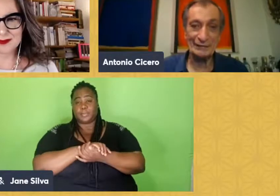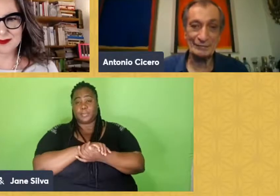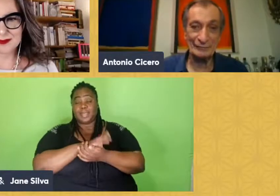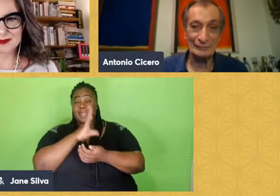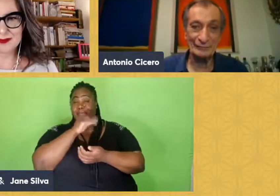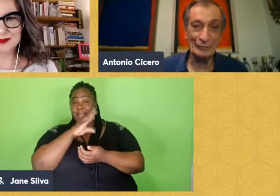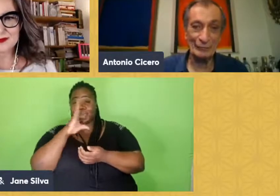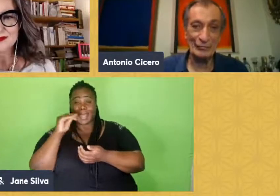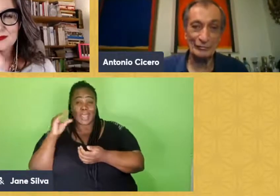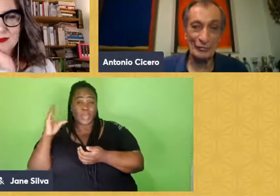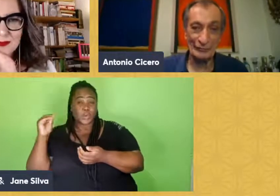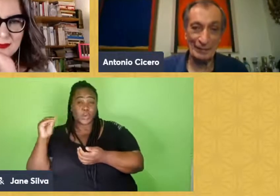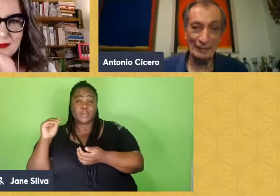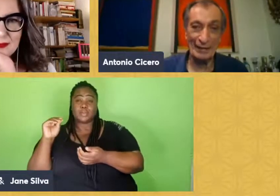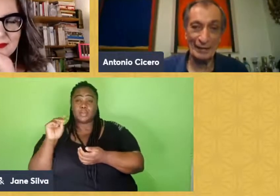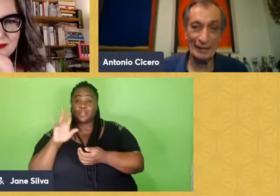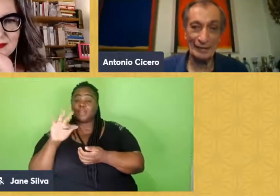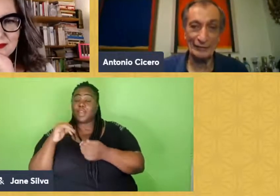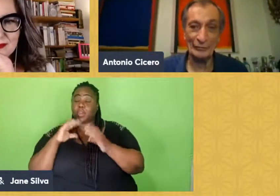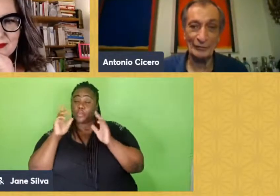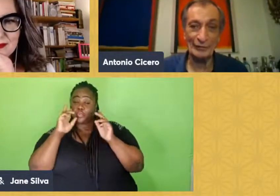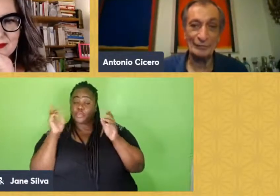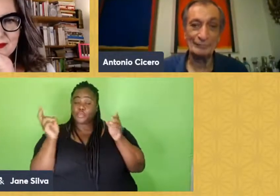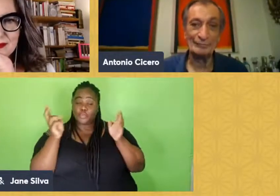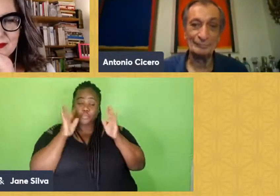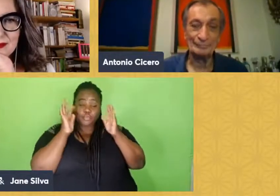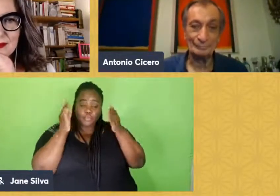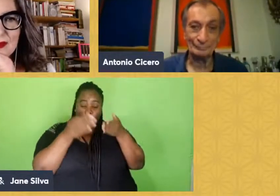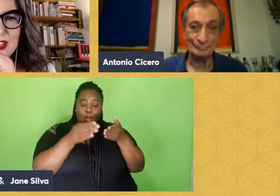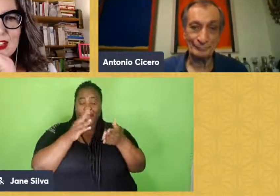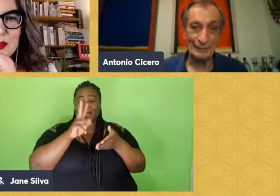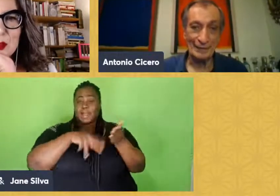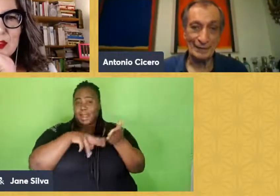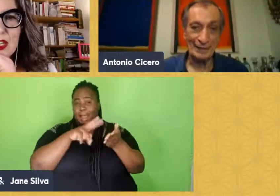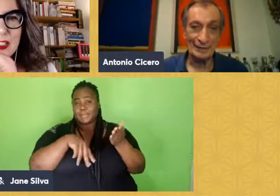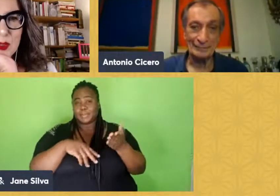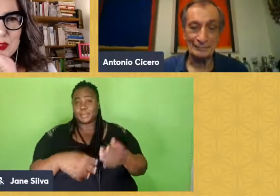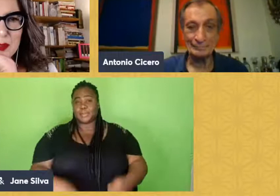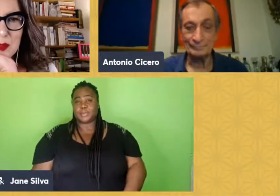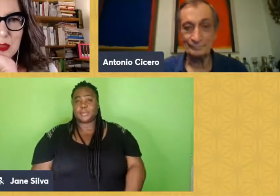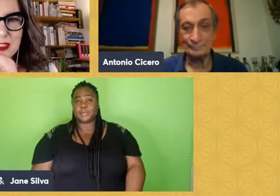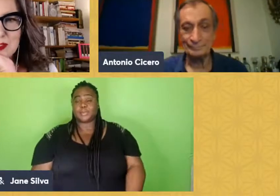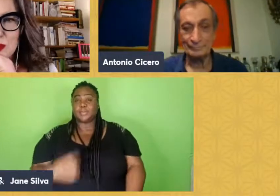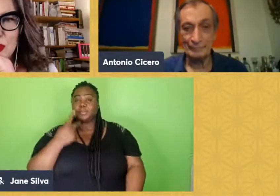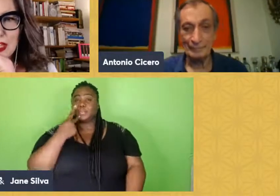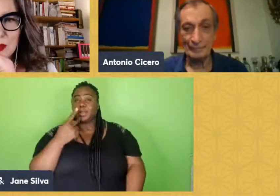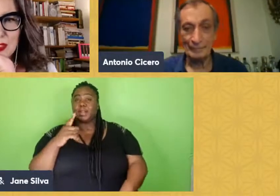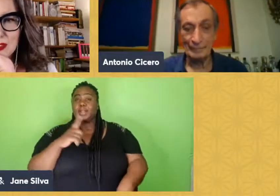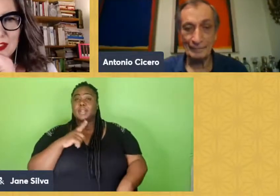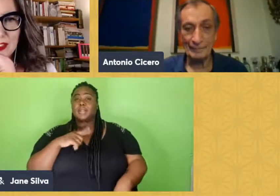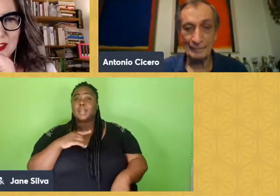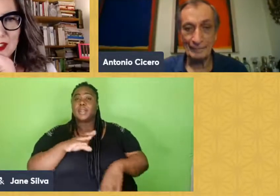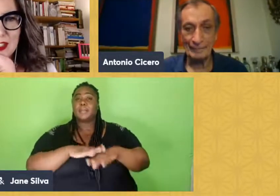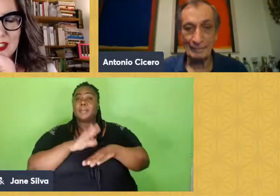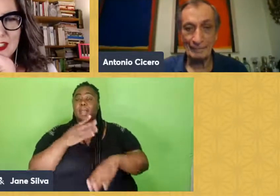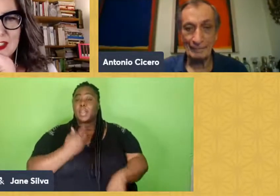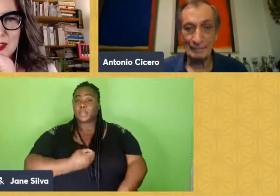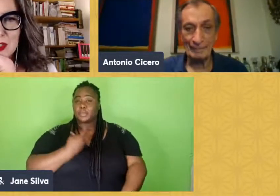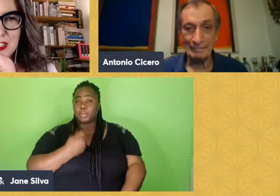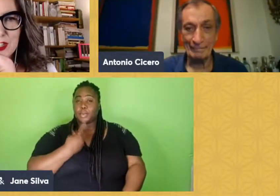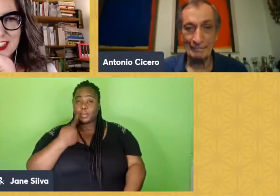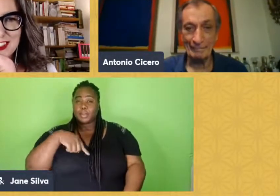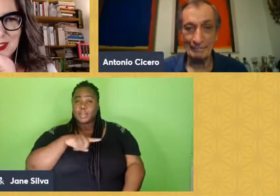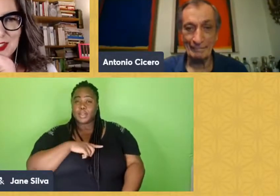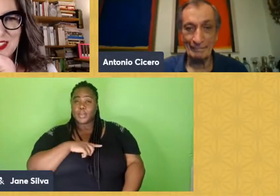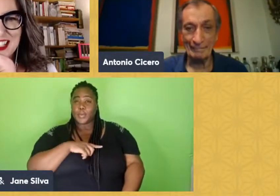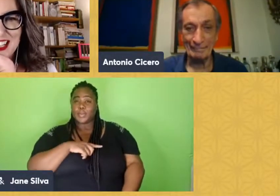adolescência, foi muito voltada para a leitura, né? Por falar nisso, temos mais poema na nossa relação